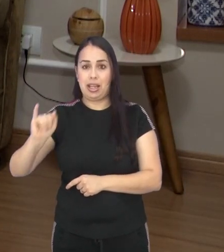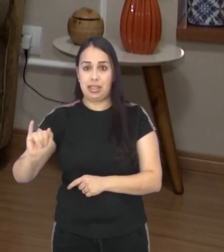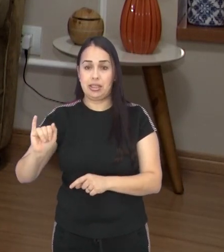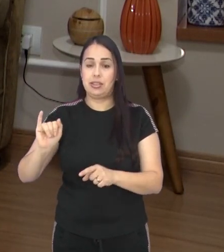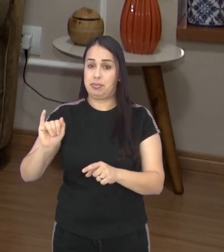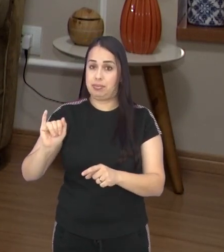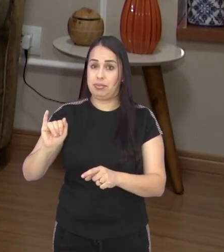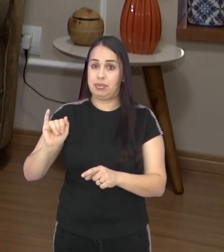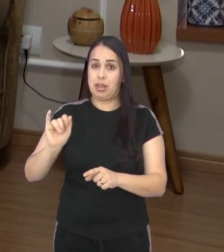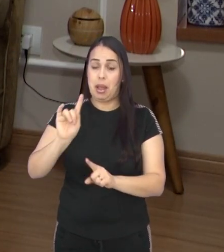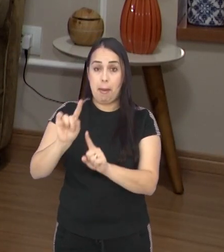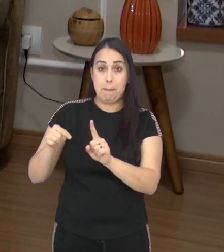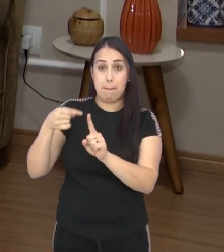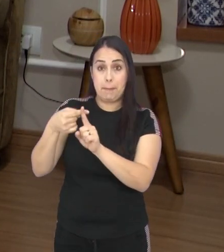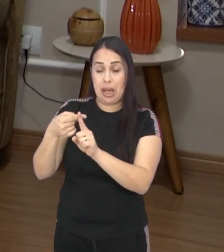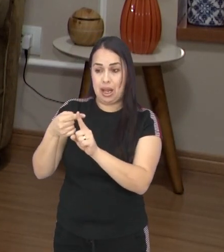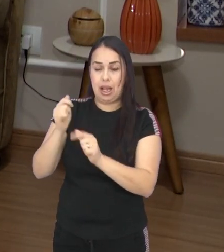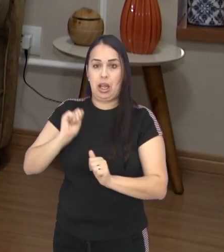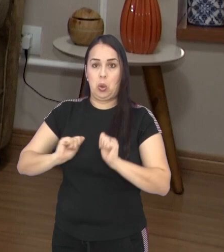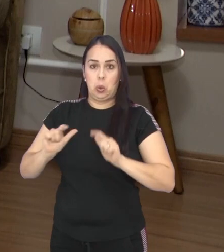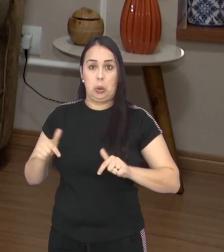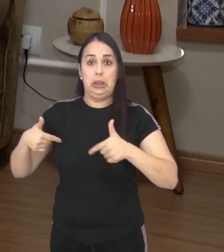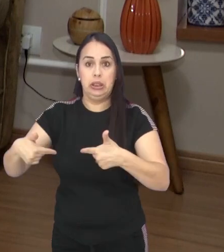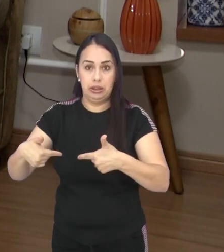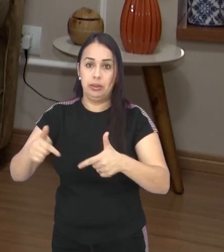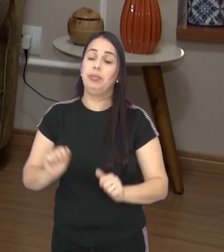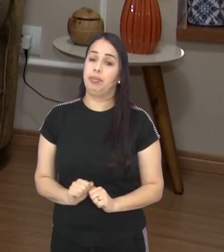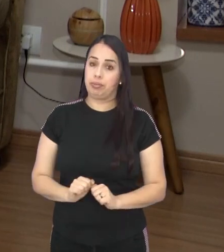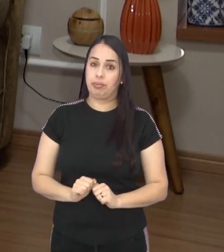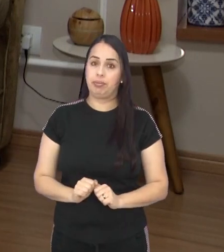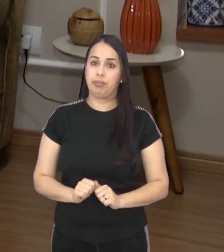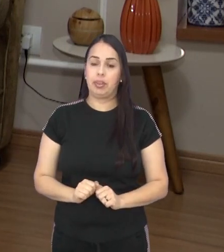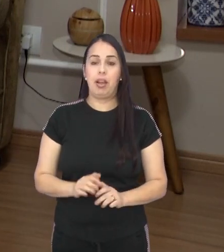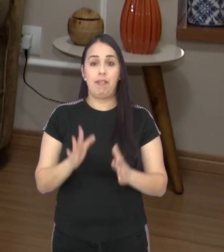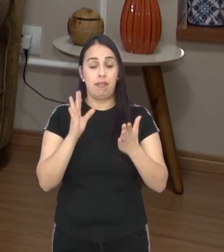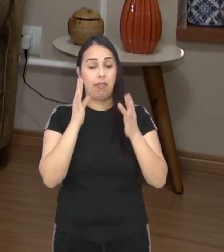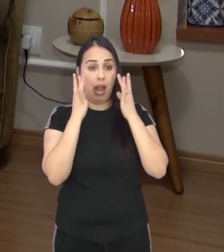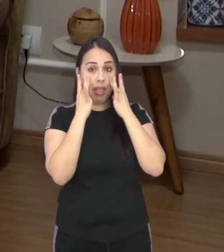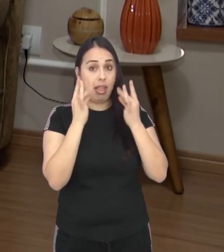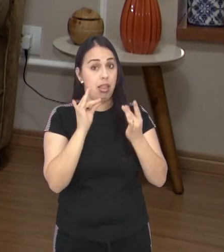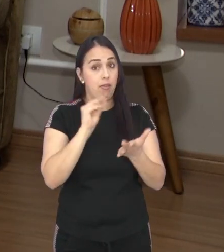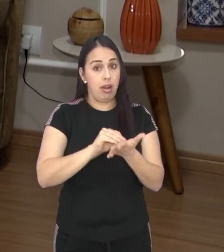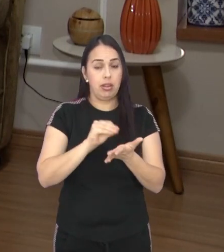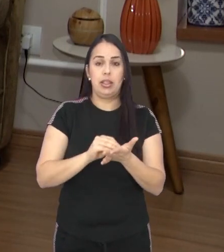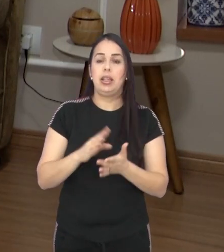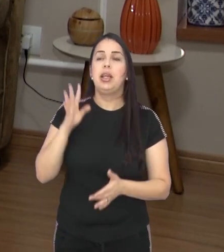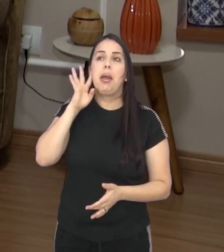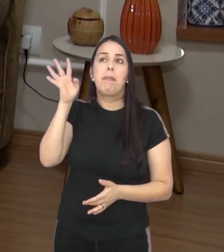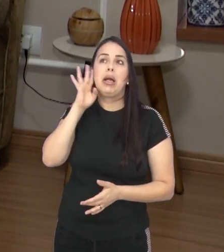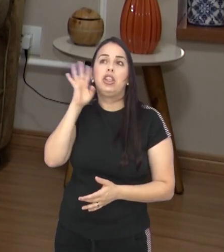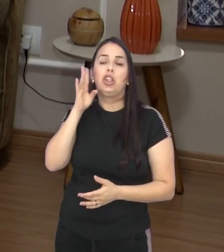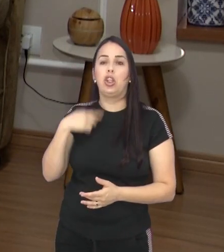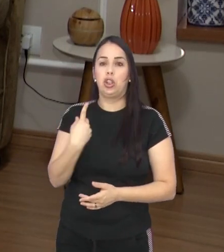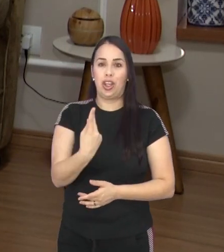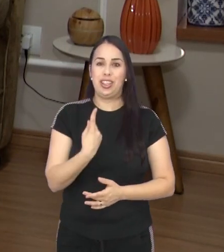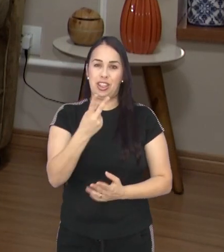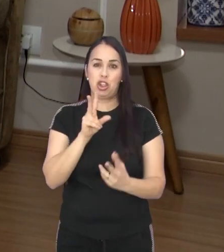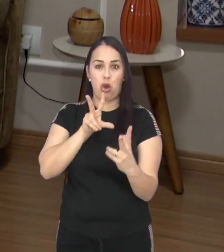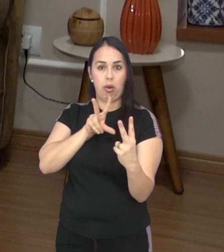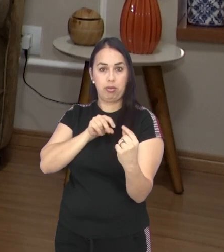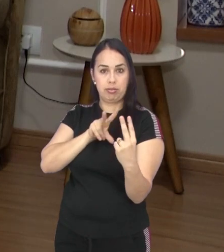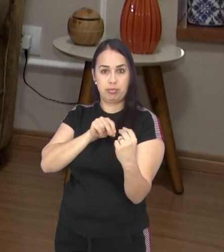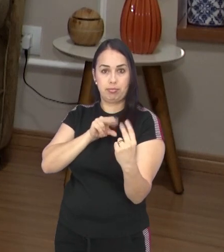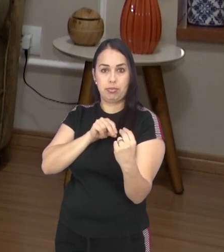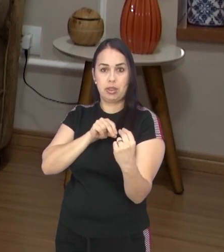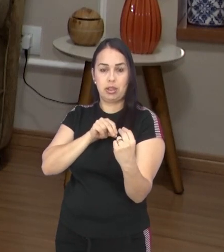TDAH/I, que é o transtorno déficit de atenção com hiperatividade e impulsividade. Então, é um transtorno de atenção. Então, imagina que nós